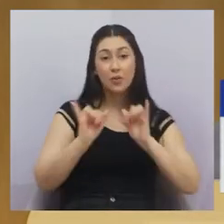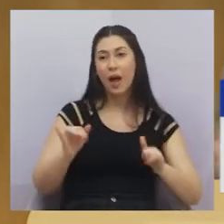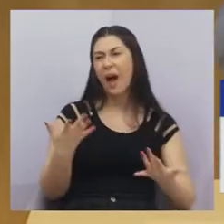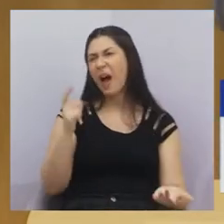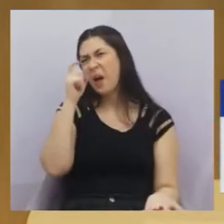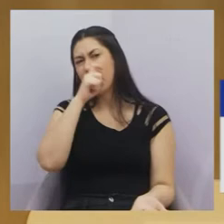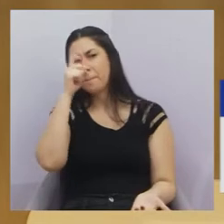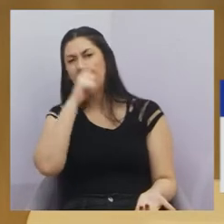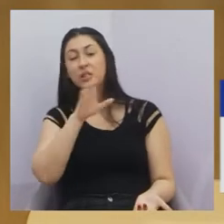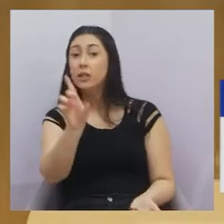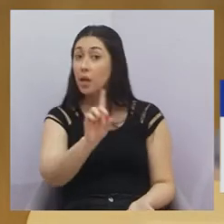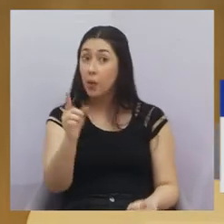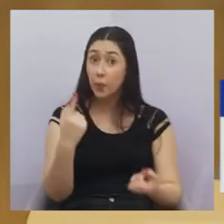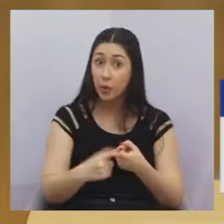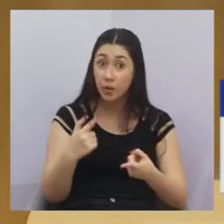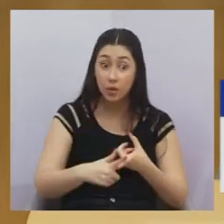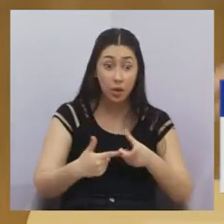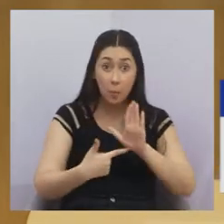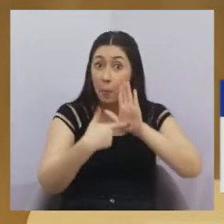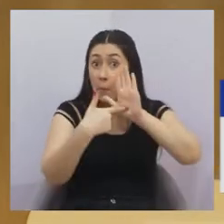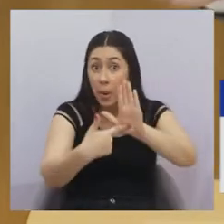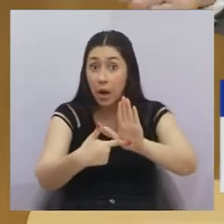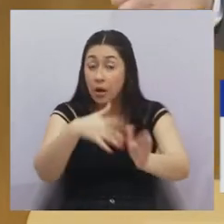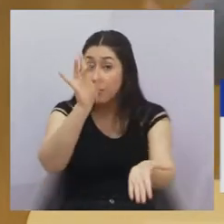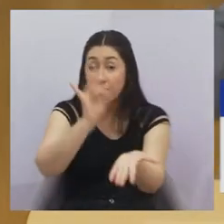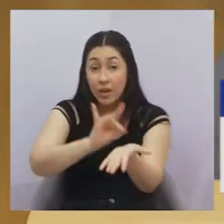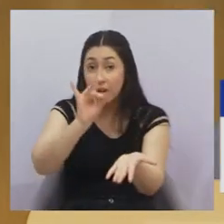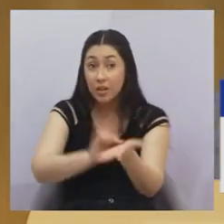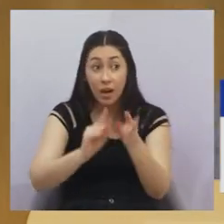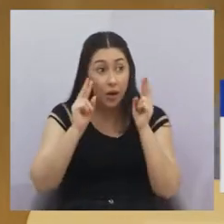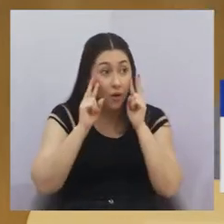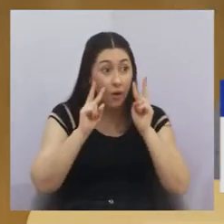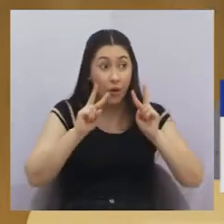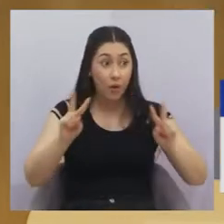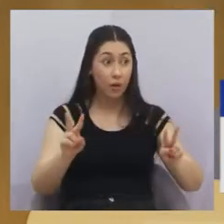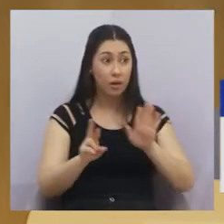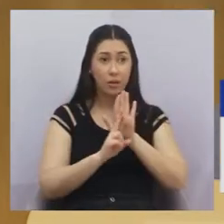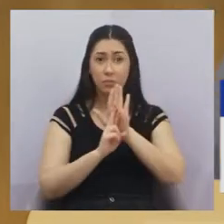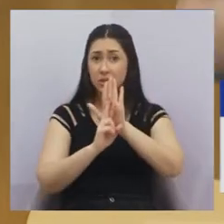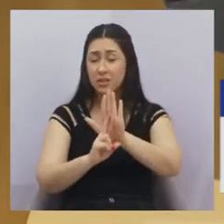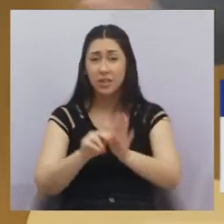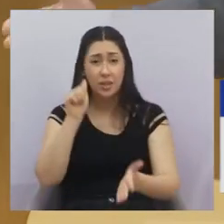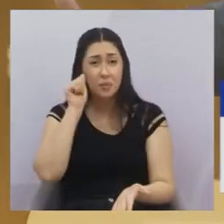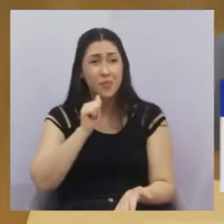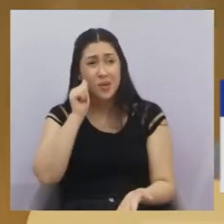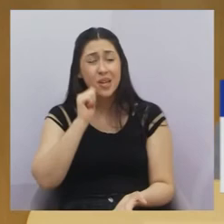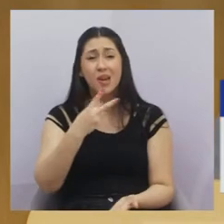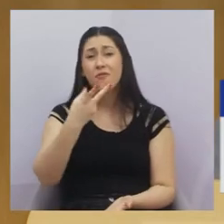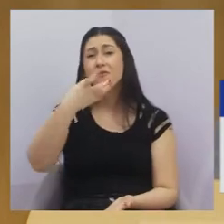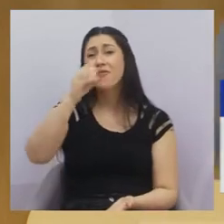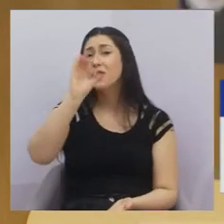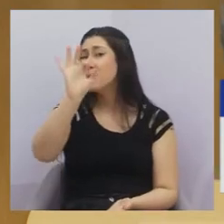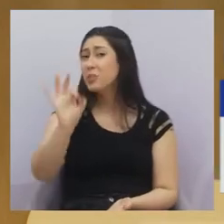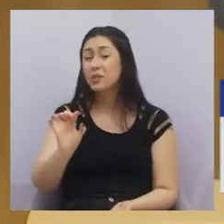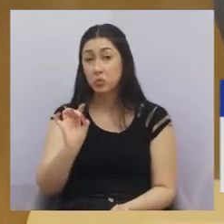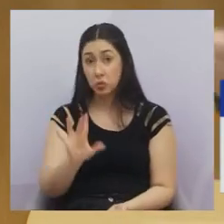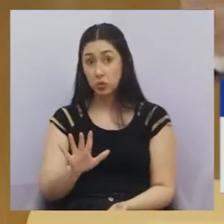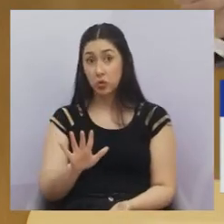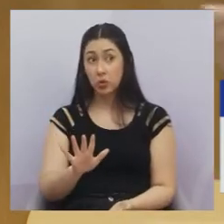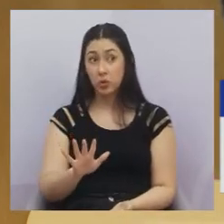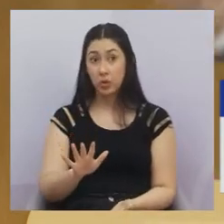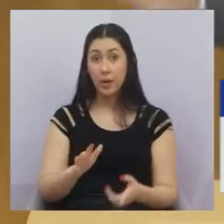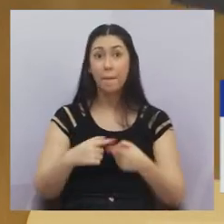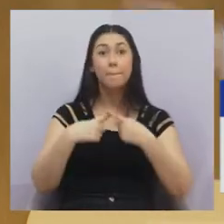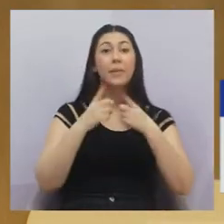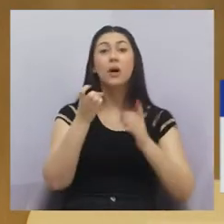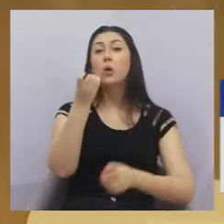contrário, porque os números dizem, aqui está representadas as mulheres. Não. 20 e poucos%. E quanto é